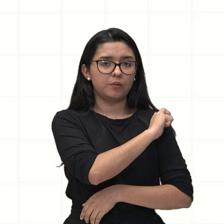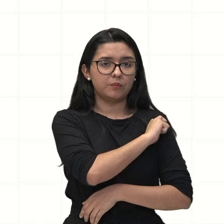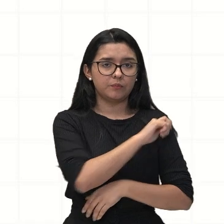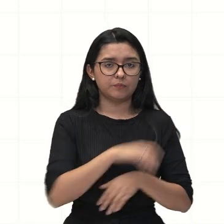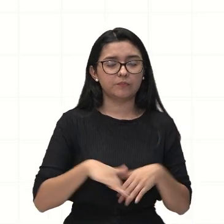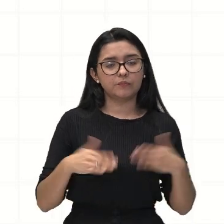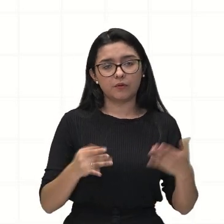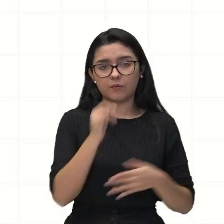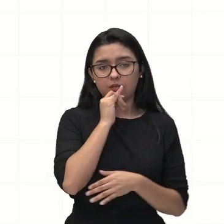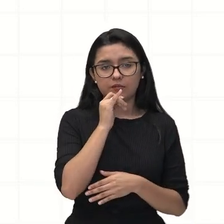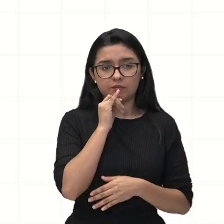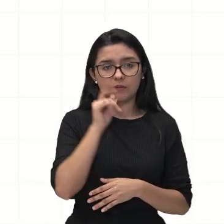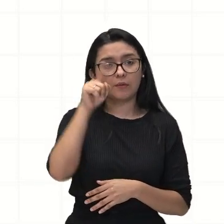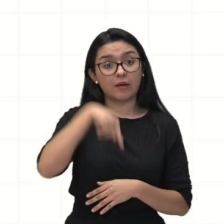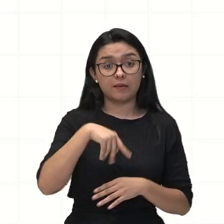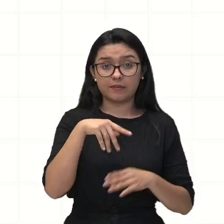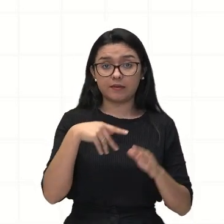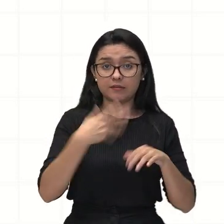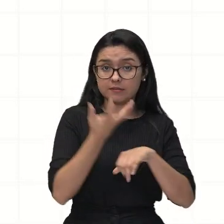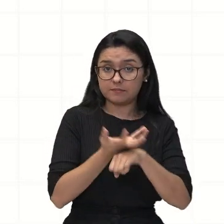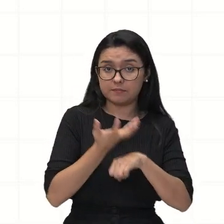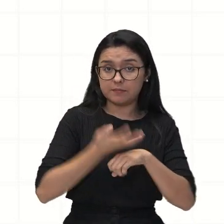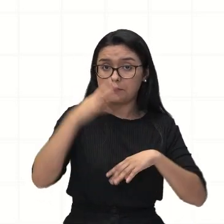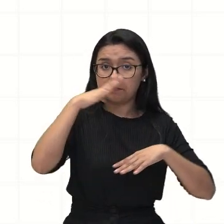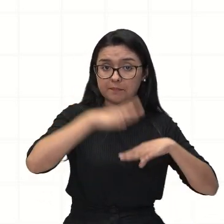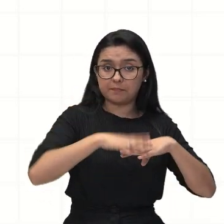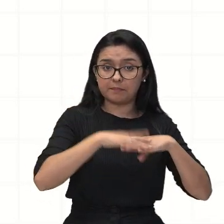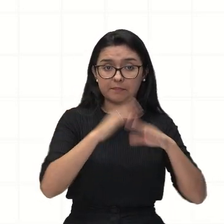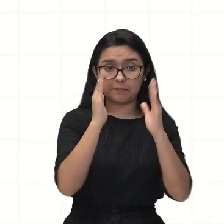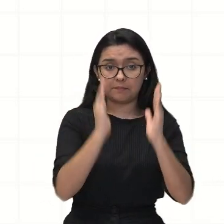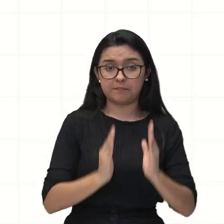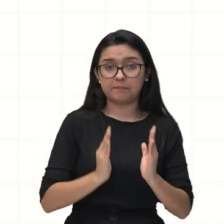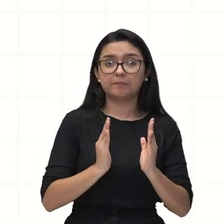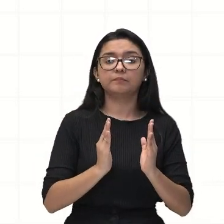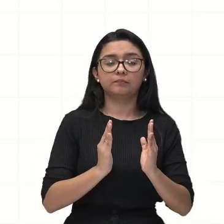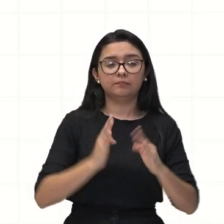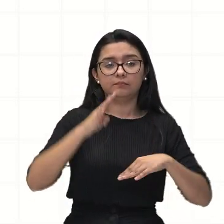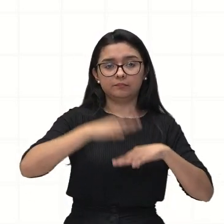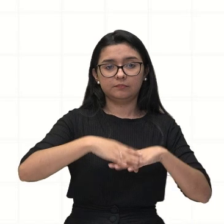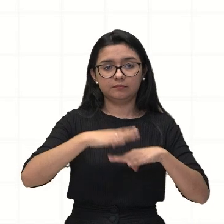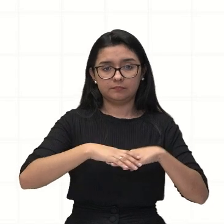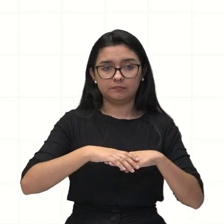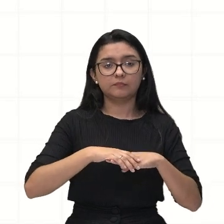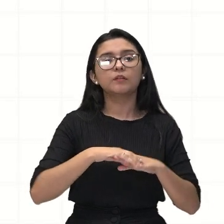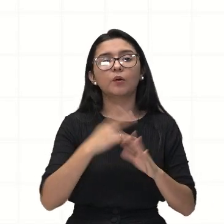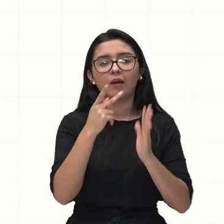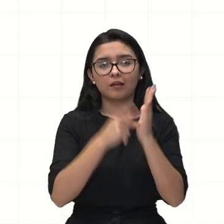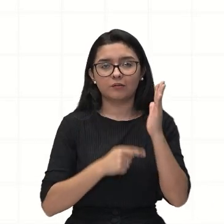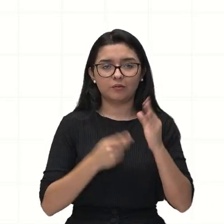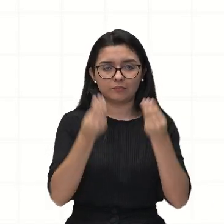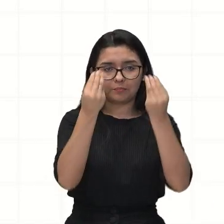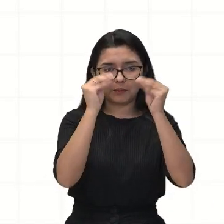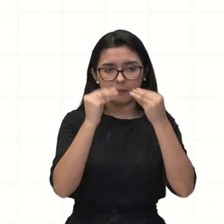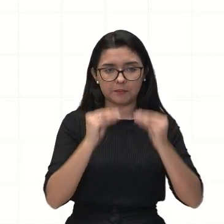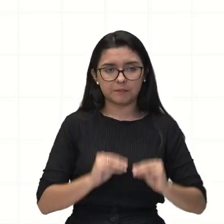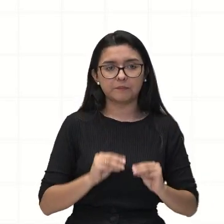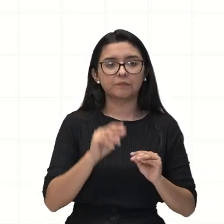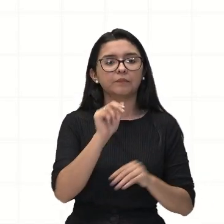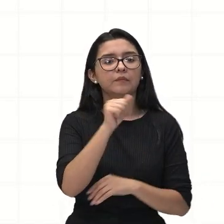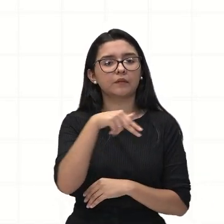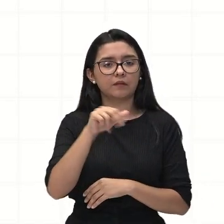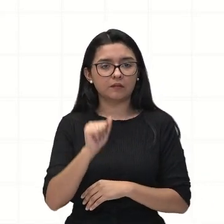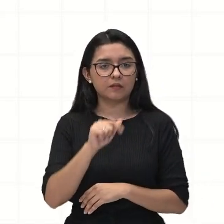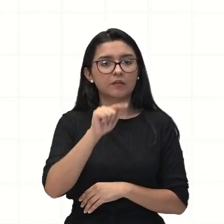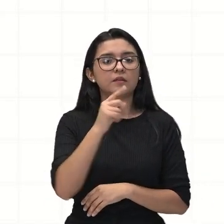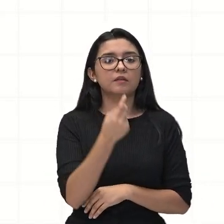No caso aqui, em matemática, nós estamos analisando o componente de matemática e aqui eis as notas de matemática. Então, Ana com 7,5, Bruno